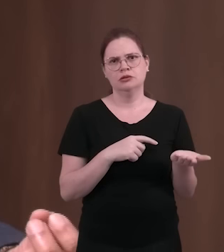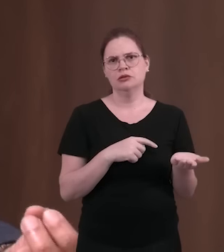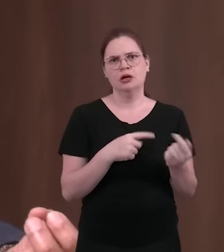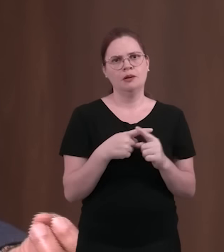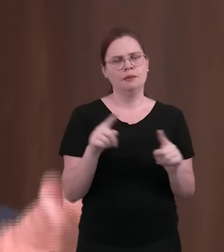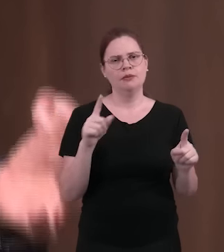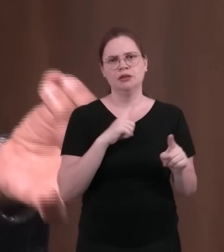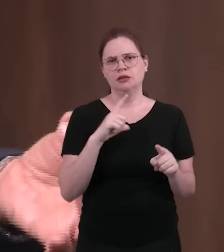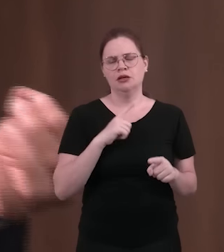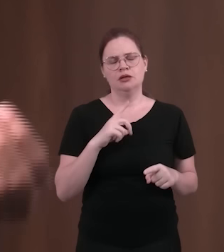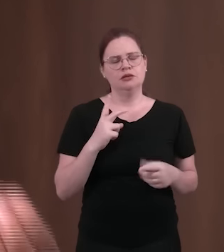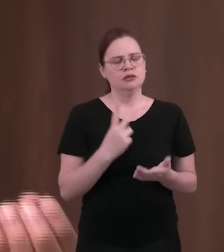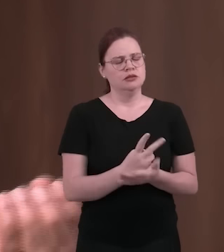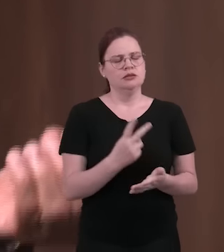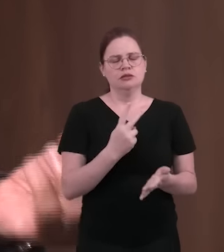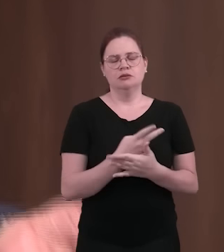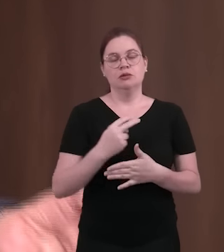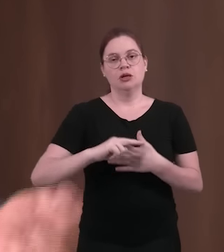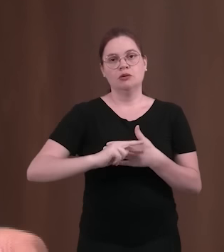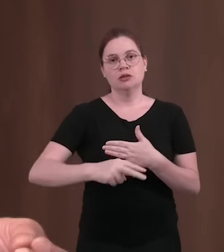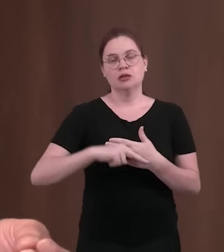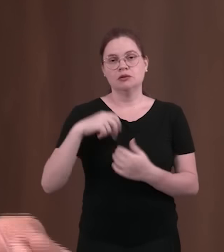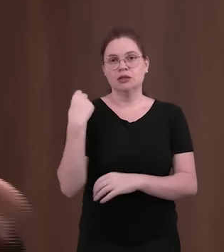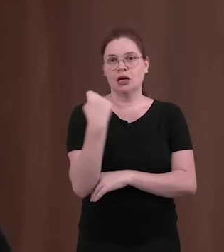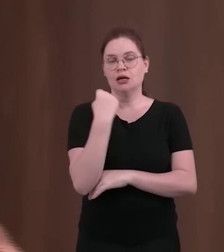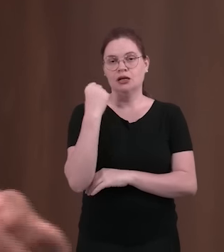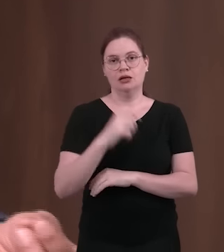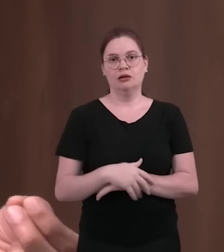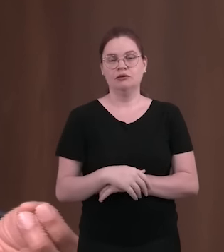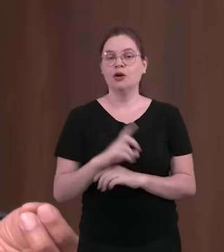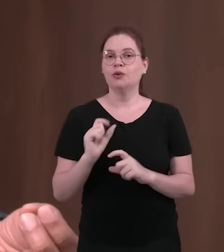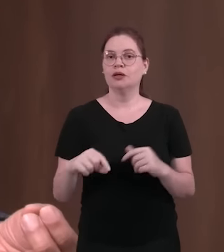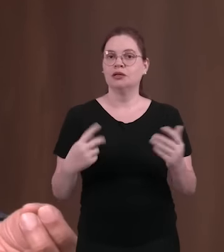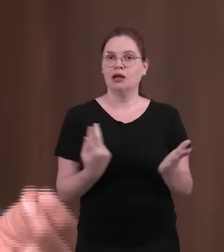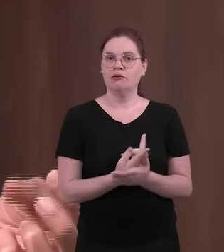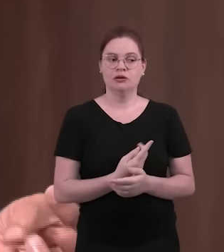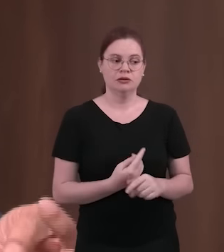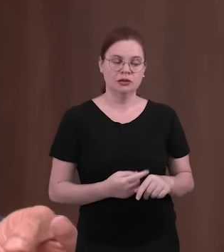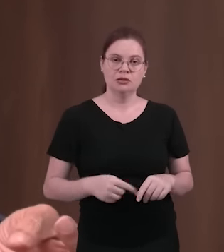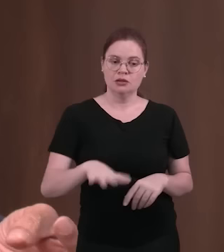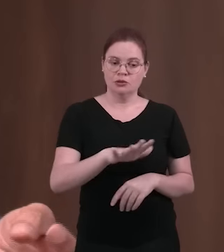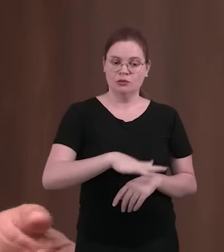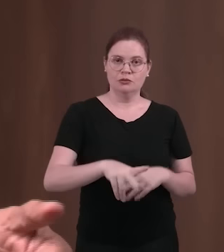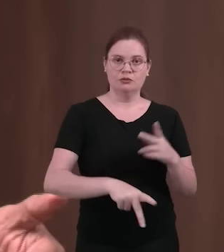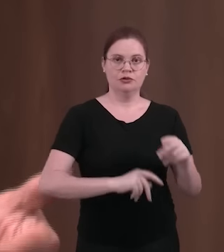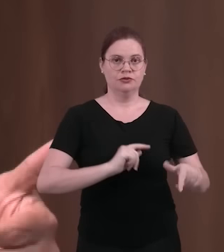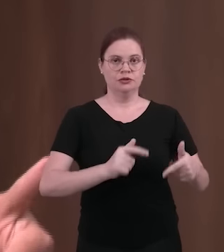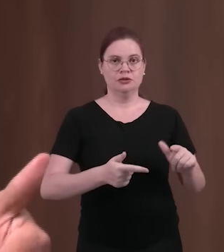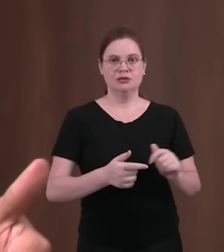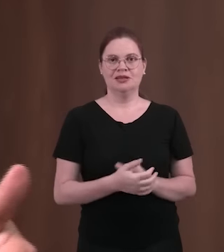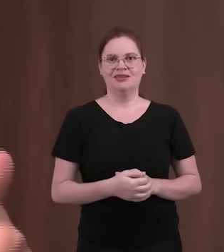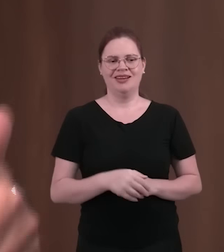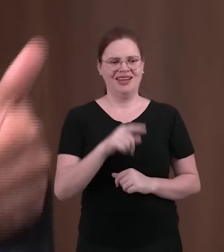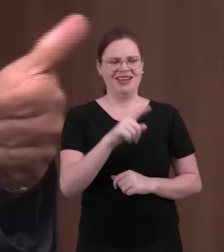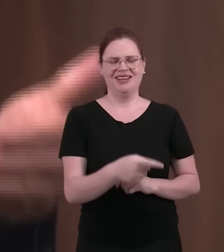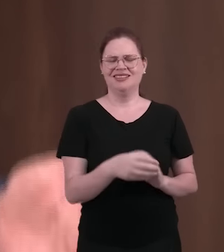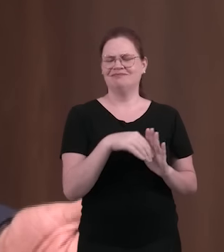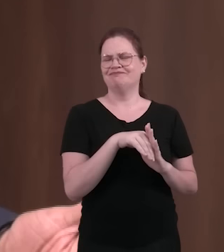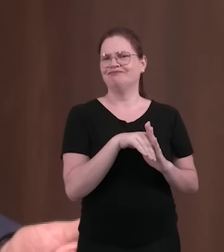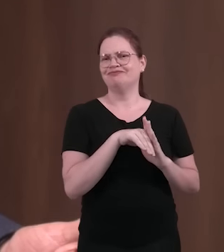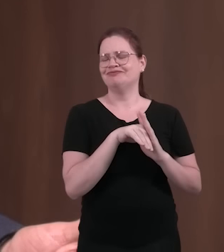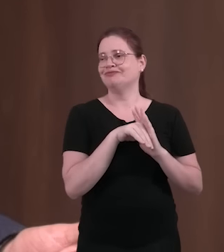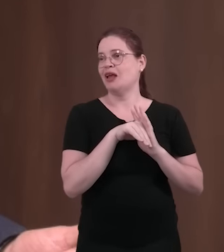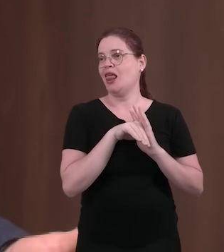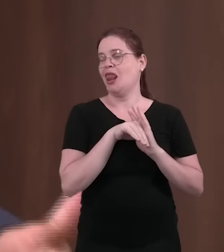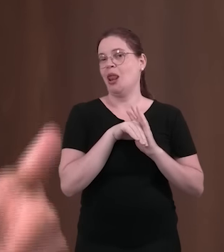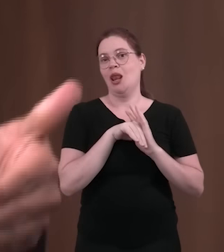consequências graves. O que havia acontecido com Israel naquele momento? A palavra descreve, dizendo que Israel empobreceu